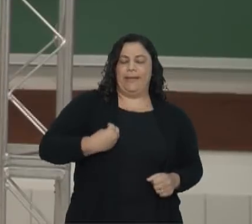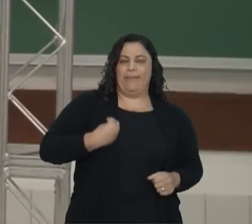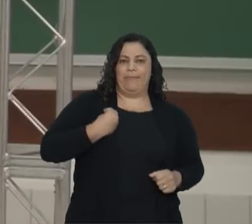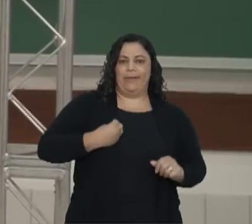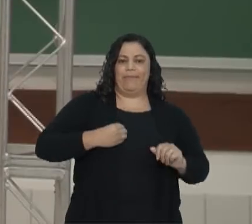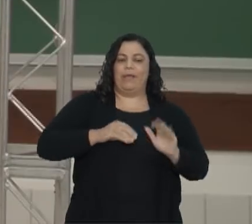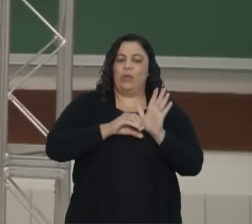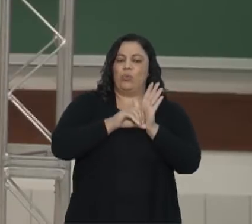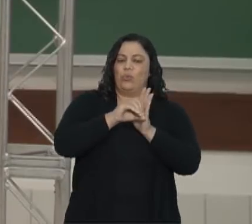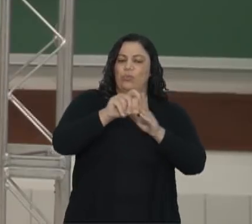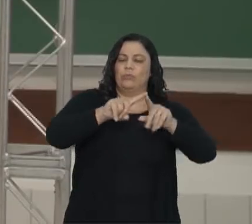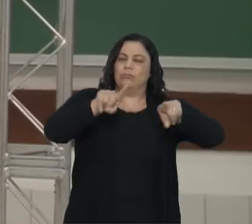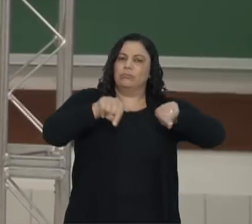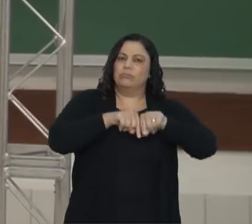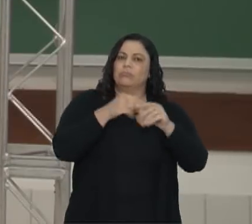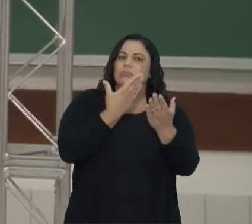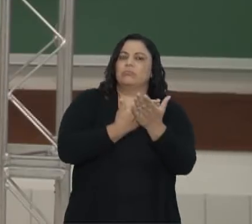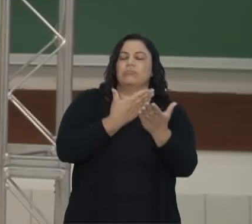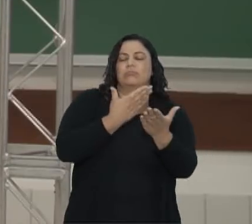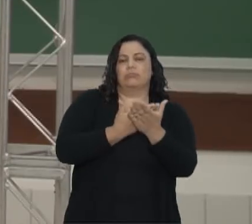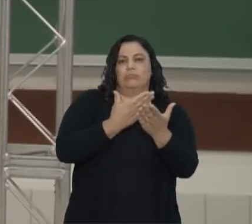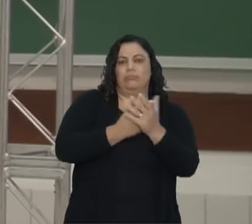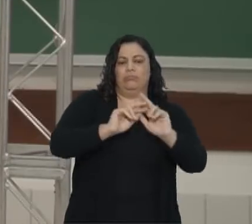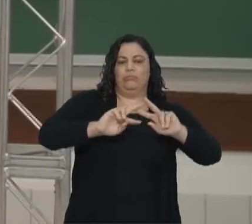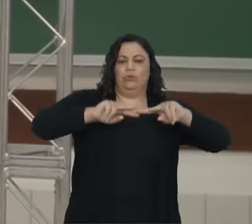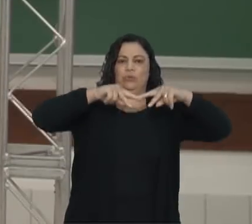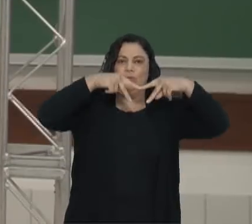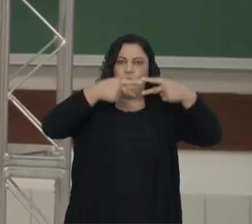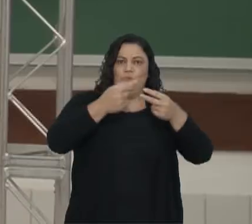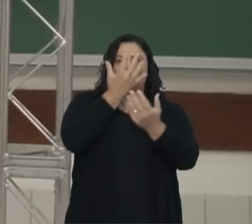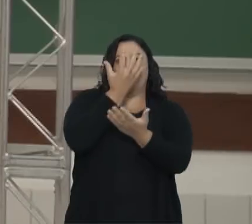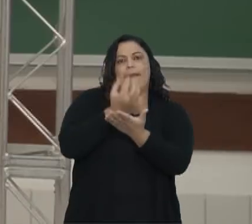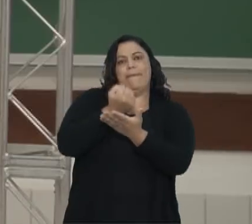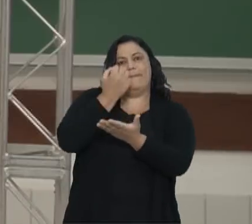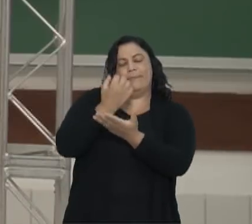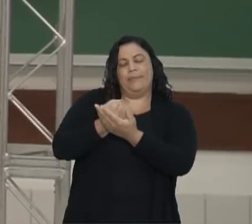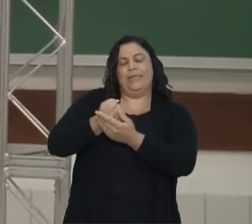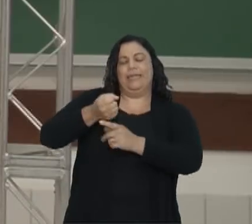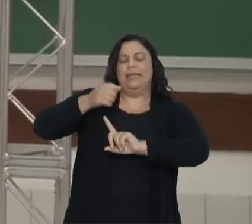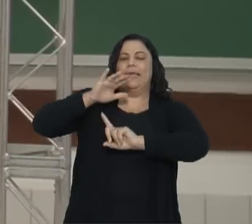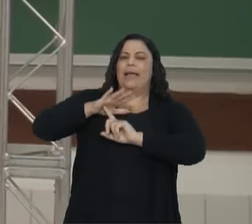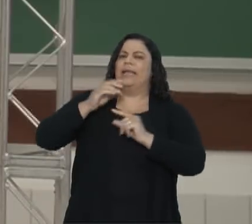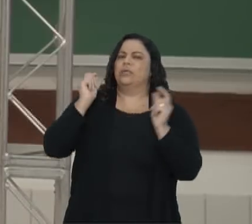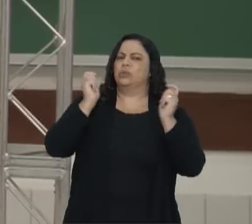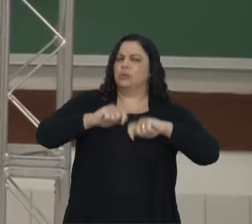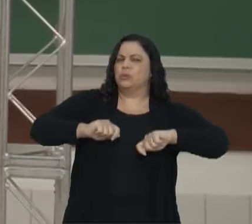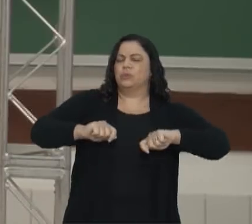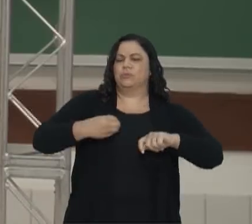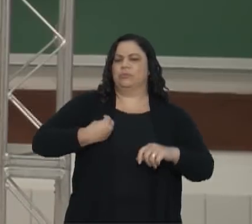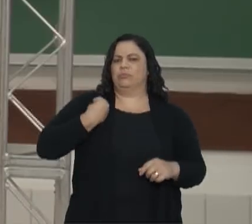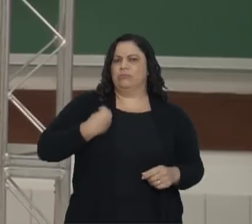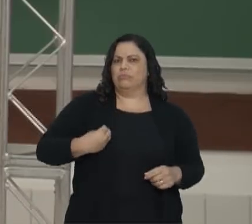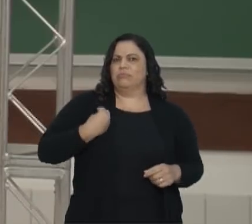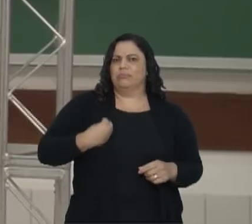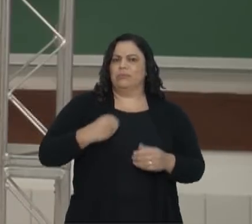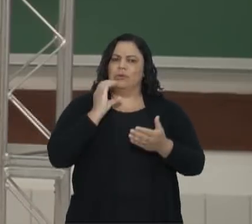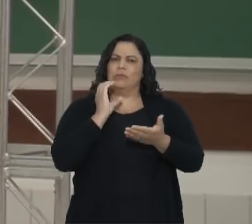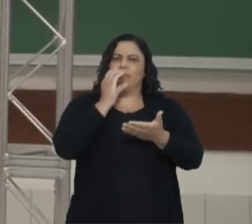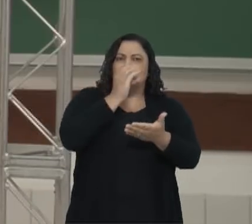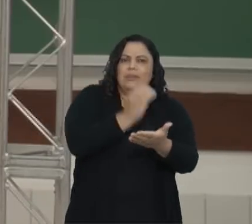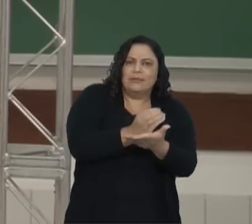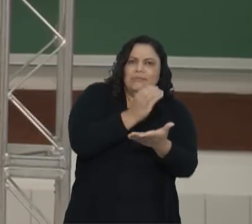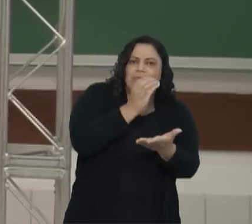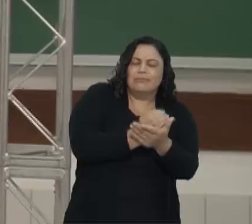importante. Registrem a presença de vocês, entrem no aplicativo para que seja computada lá a tua presença e que